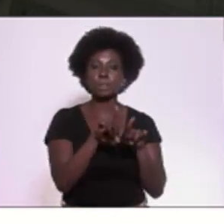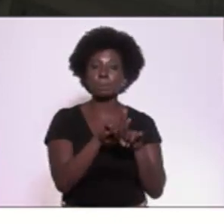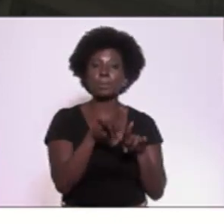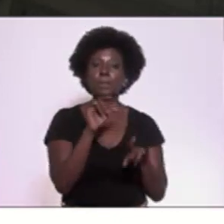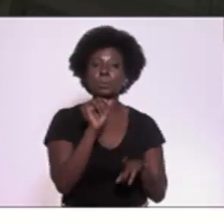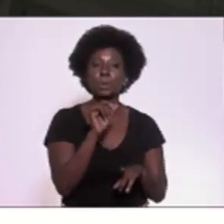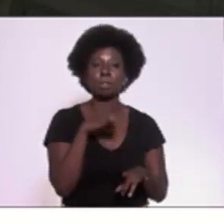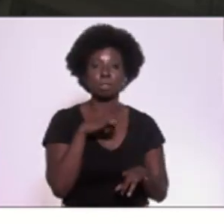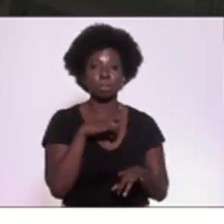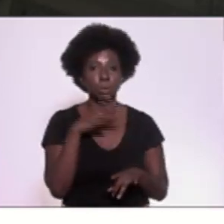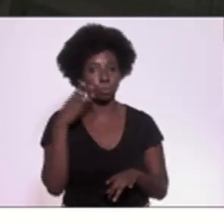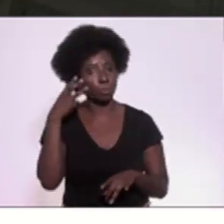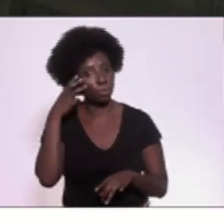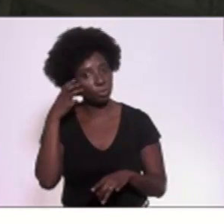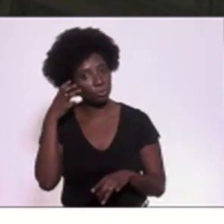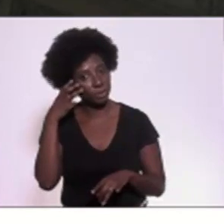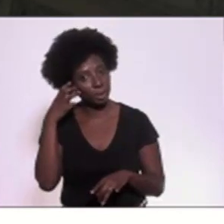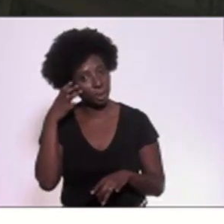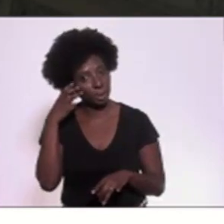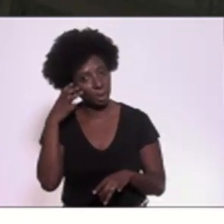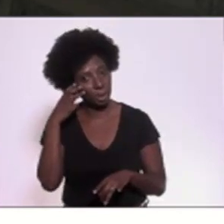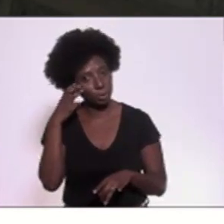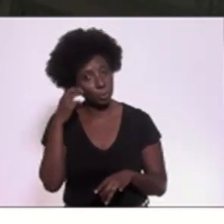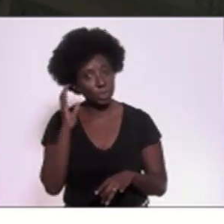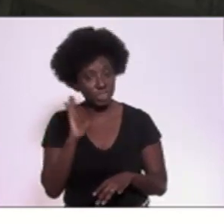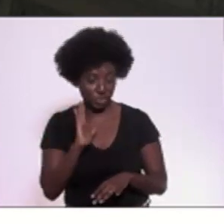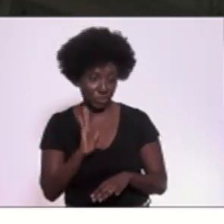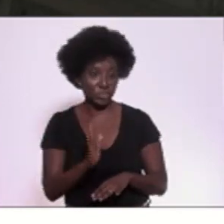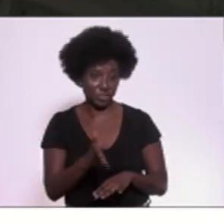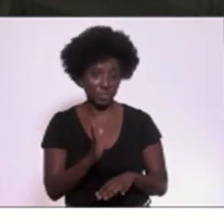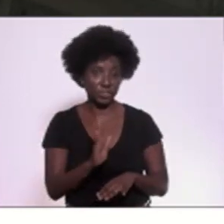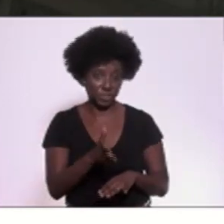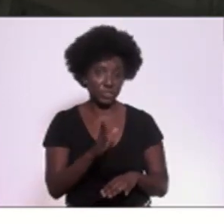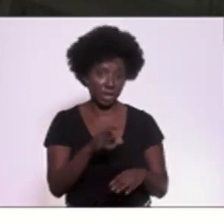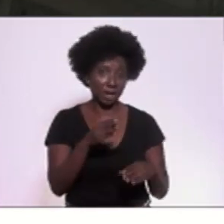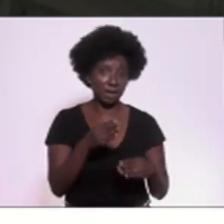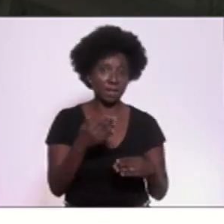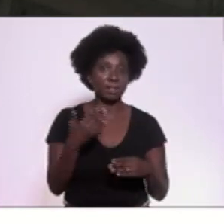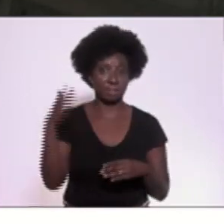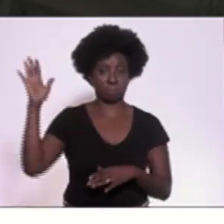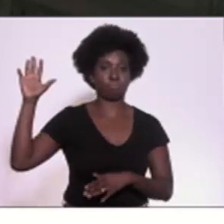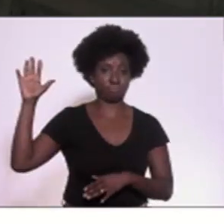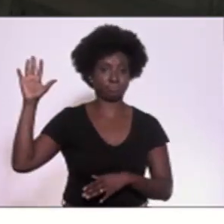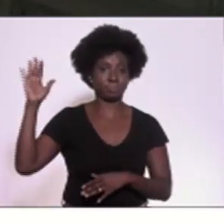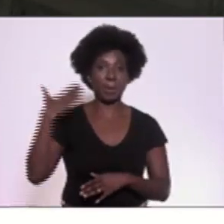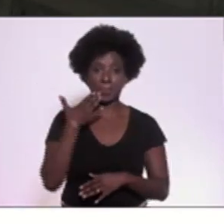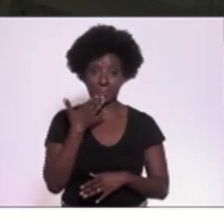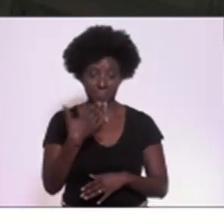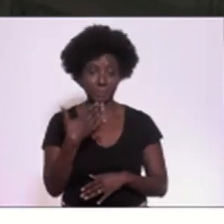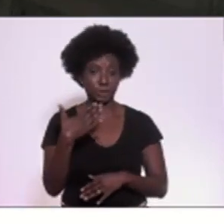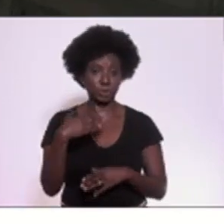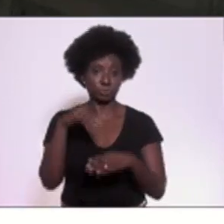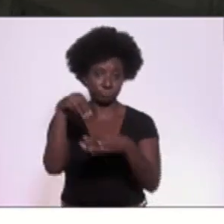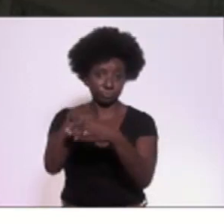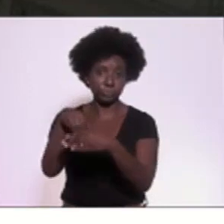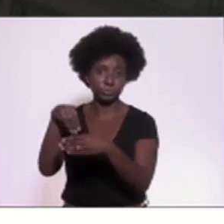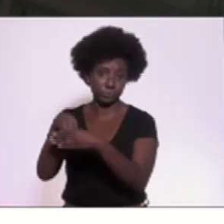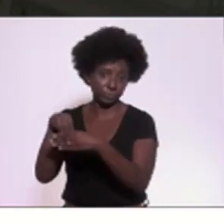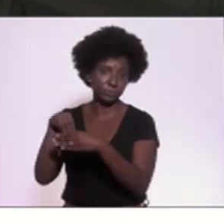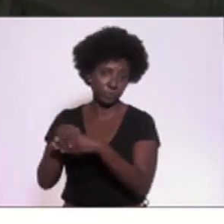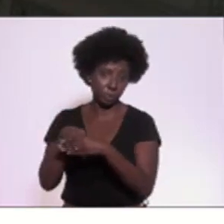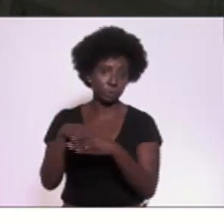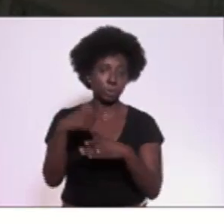um governador que já está em plena campanha eleitoral para 2022, ele considerando aí o seu mito rival,